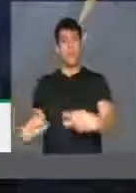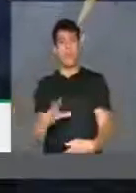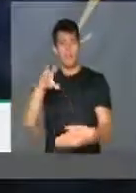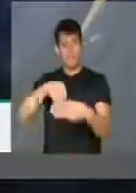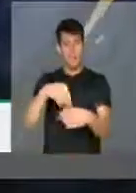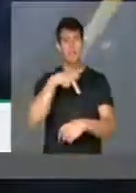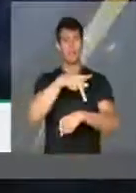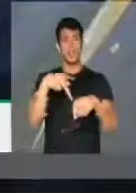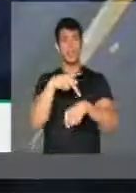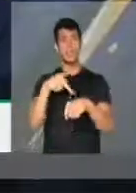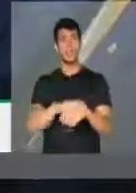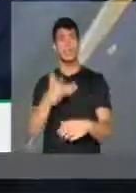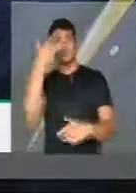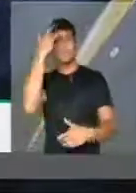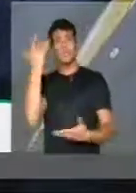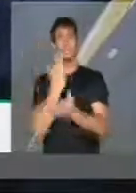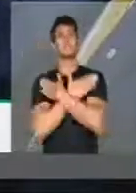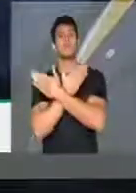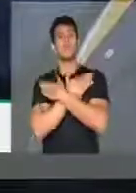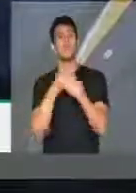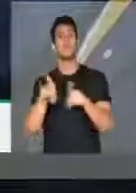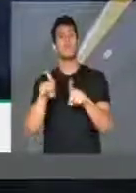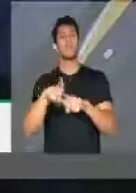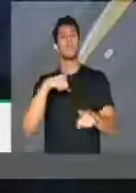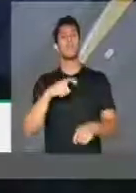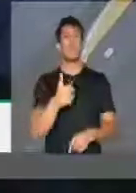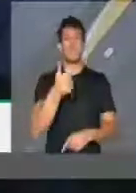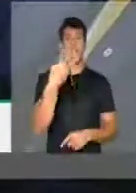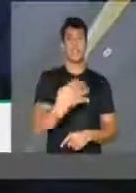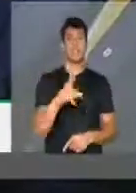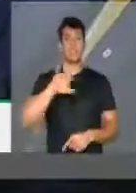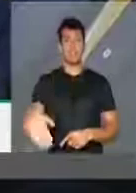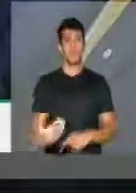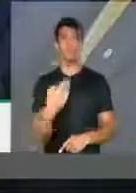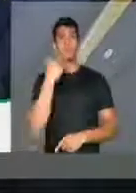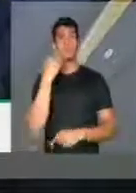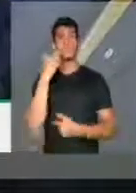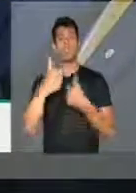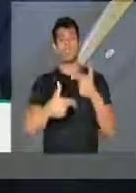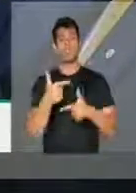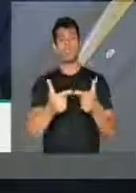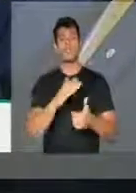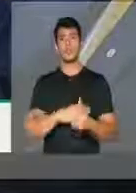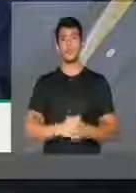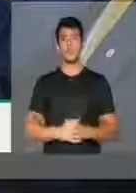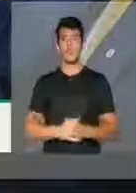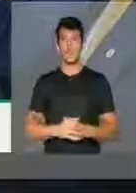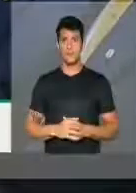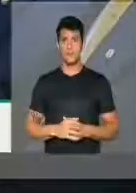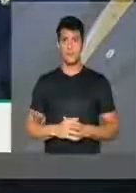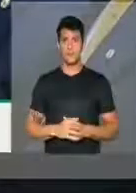Os desempregados desse país em mais de 14 milhões de trabalhadores.